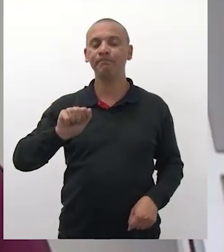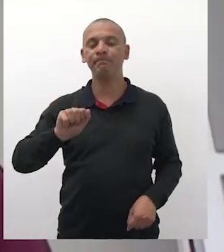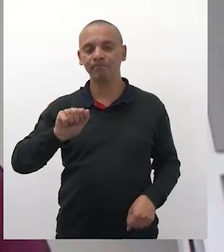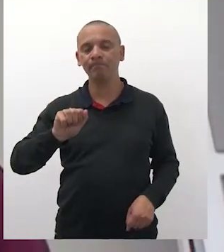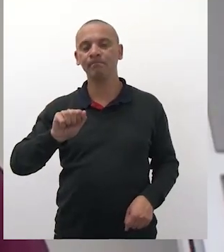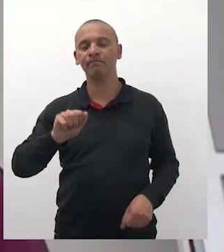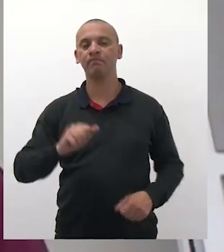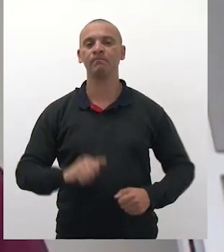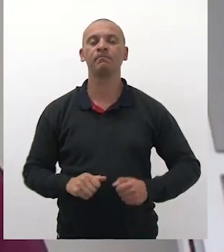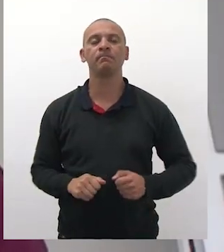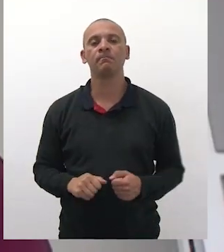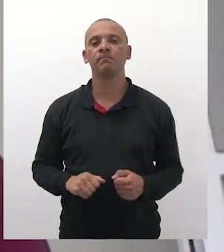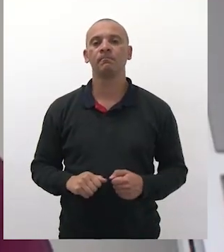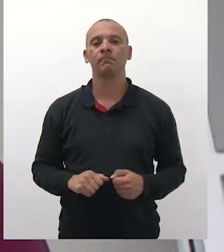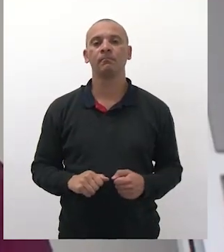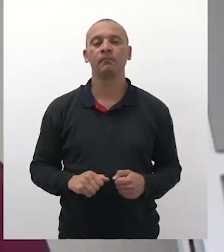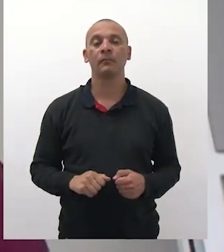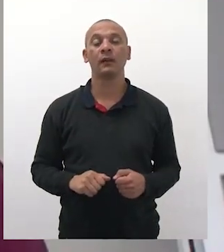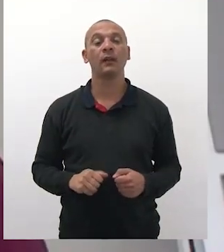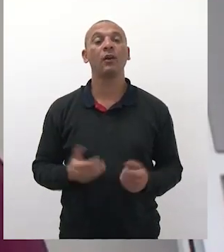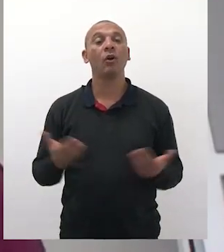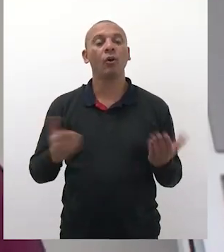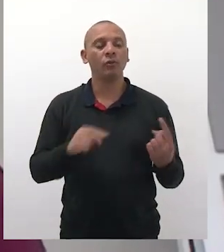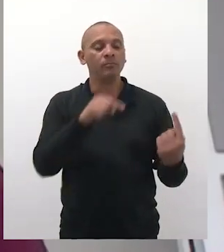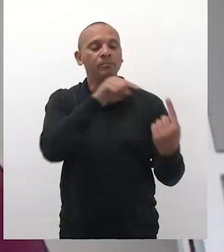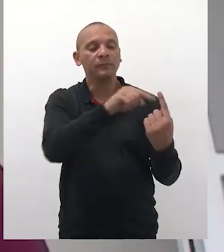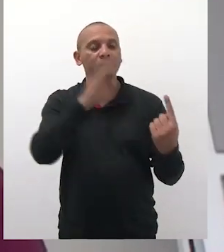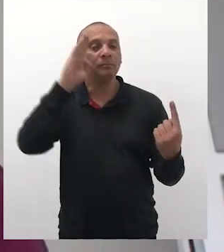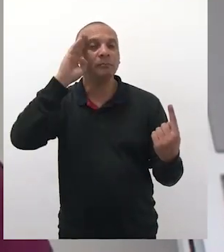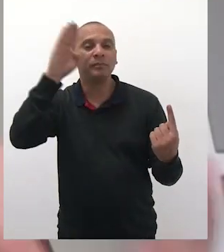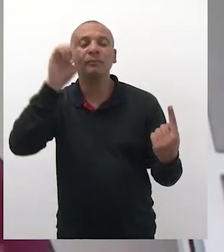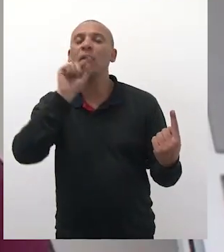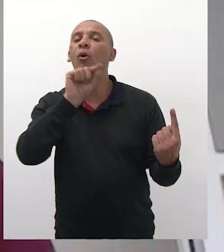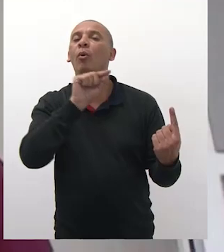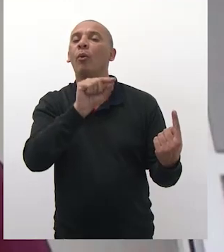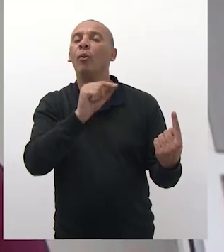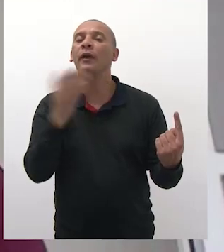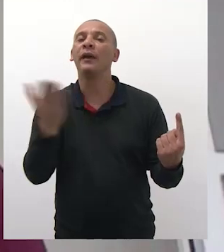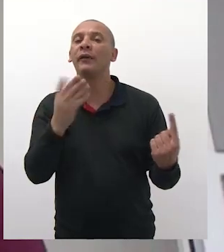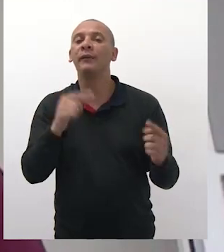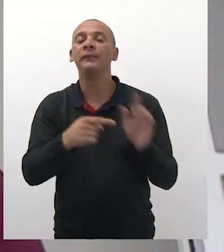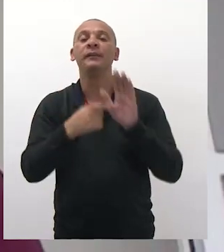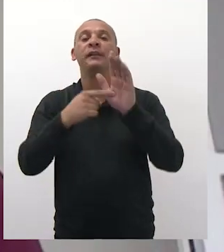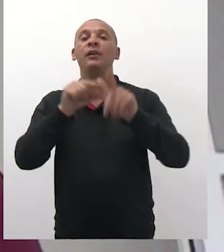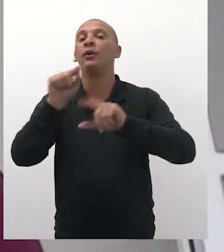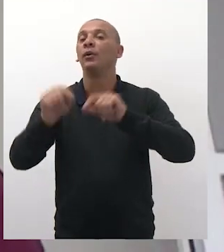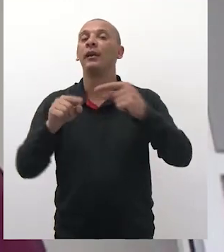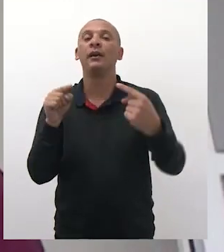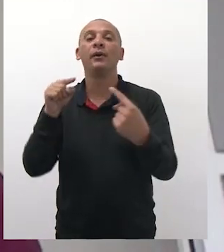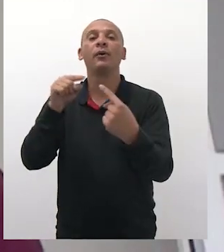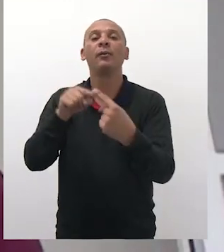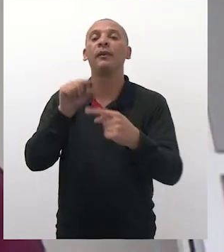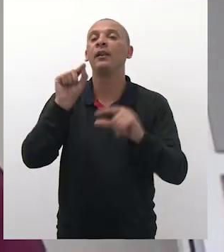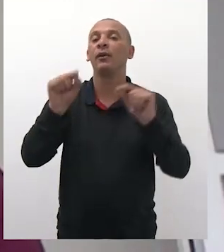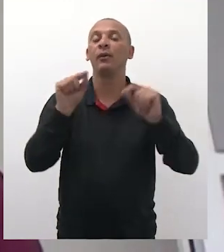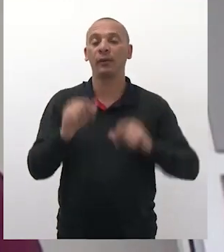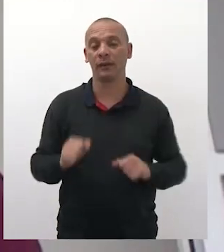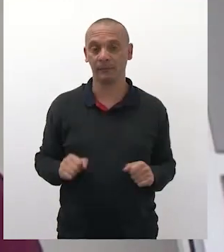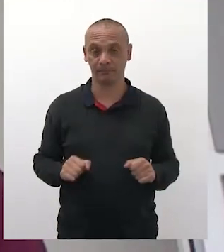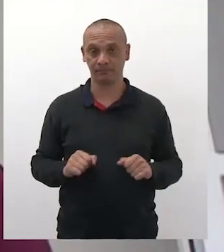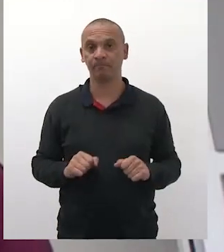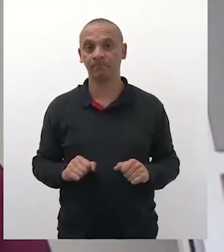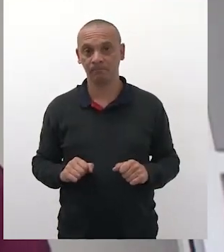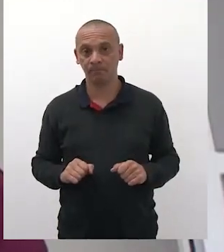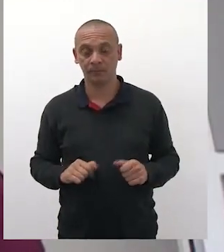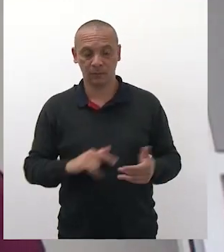CRE Mário Covas. O objeto que destacamos nessa apresentação se refere à documentação